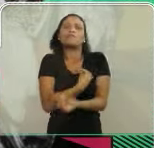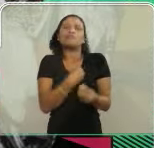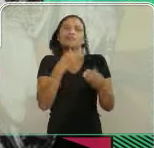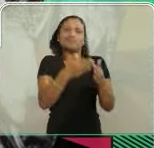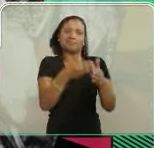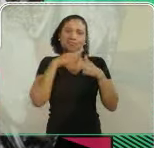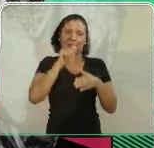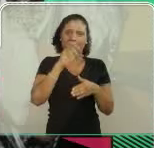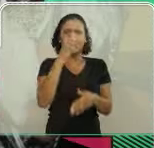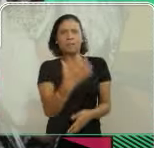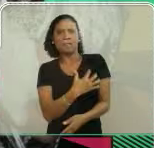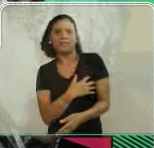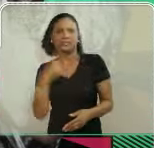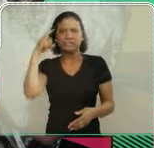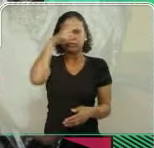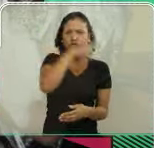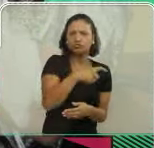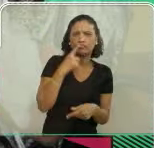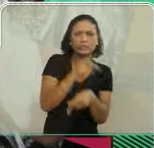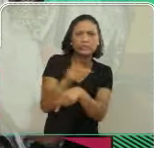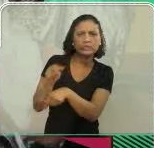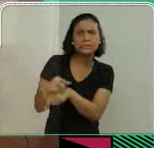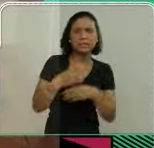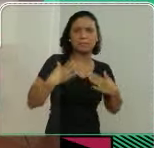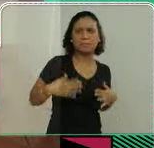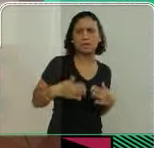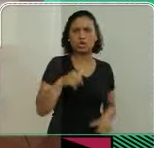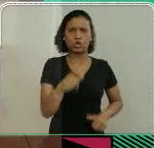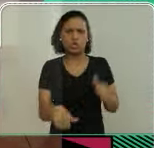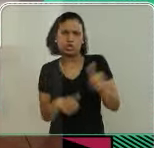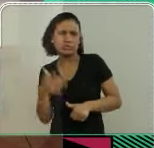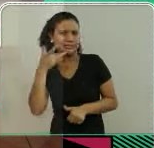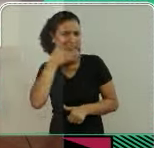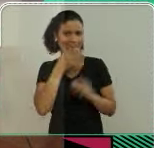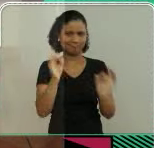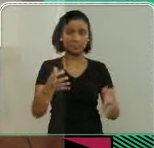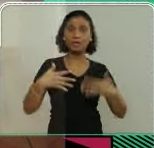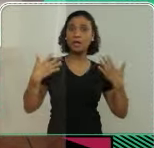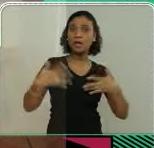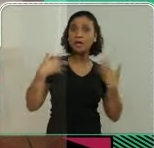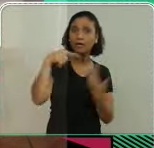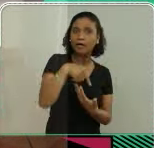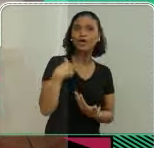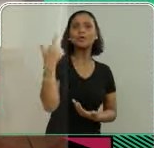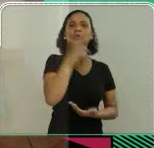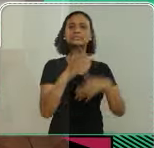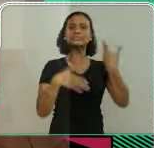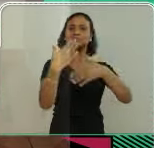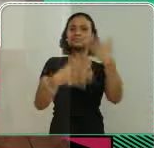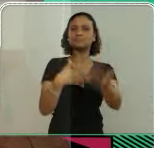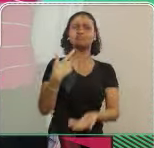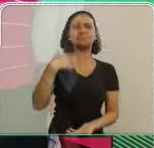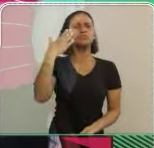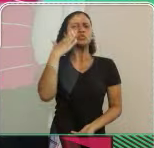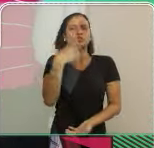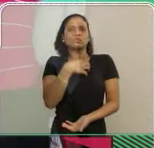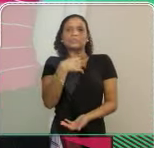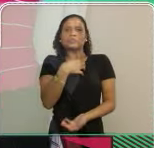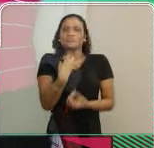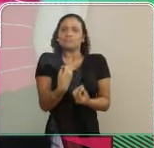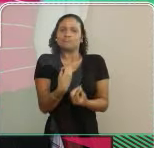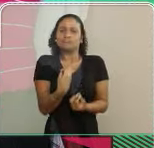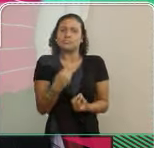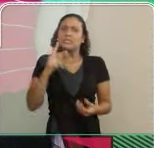escrever aquelas coisas de diário de mãe, sabe? E anotava, o suspiro, aquelas coisas todas, e viver na maternidade, a